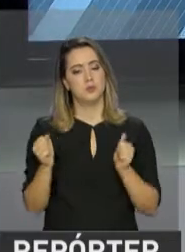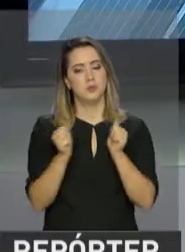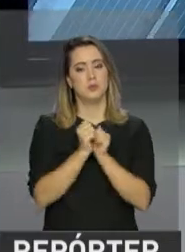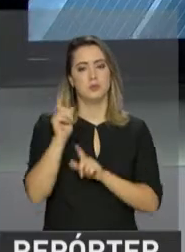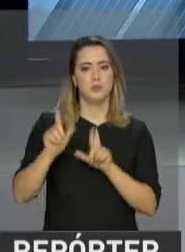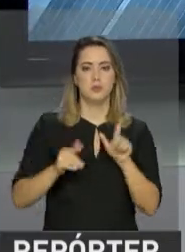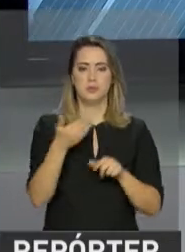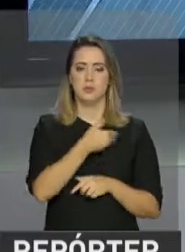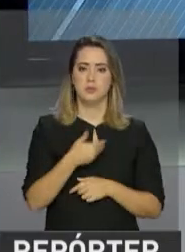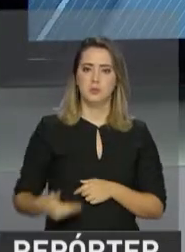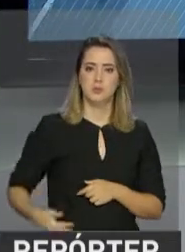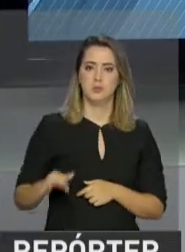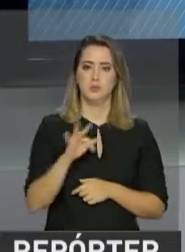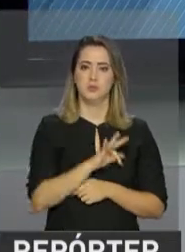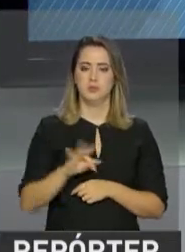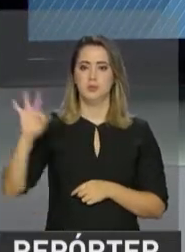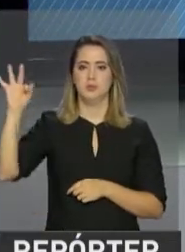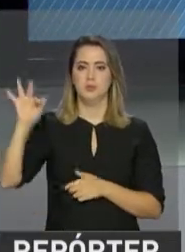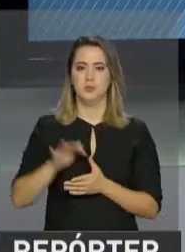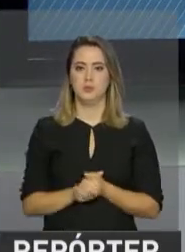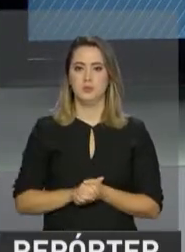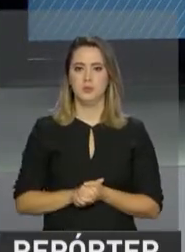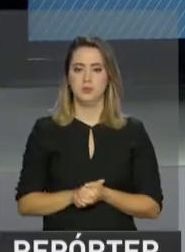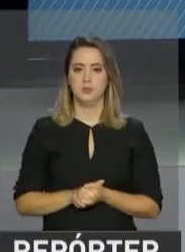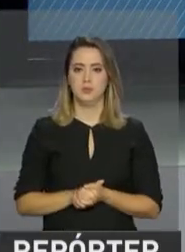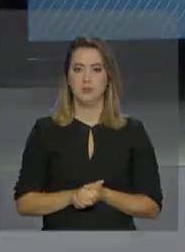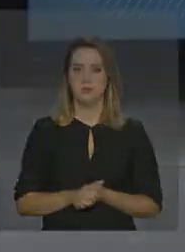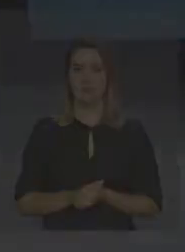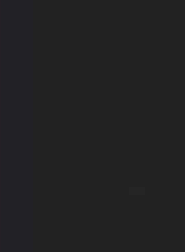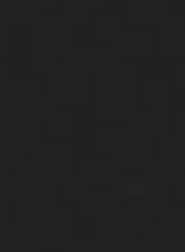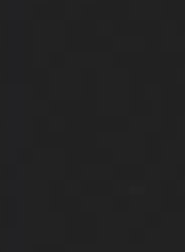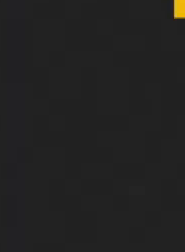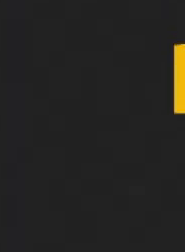continue com a gente na nbr a tv do governo federal